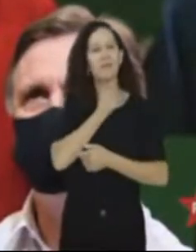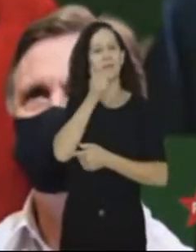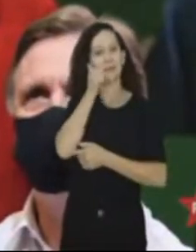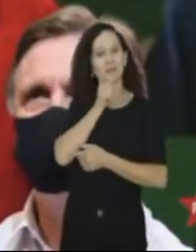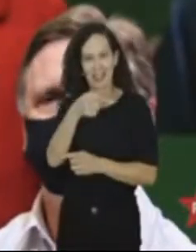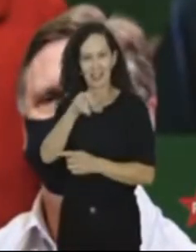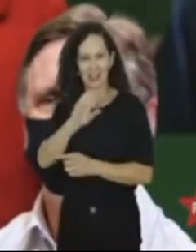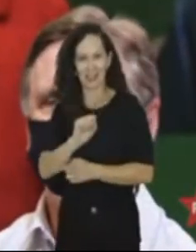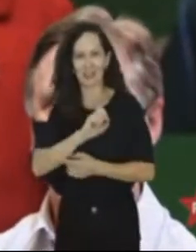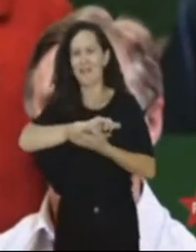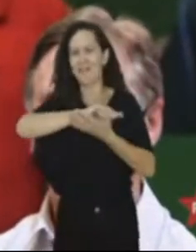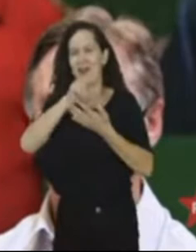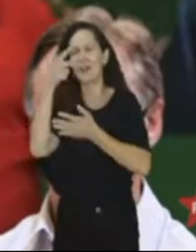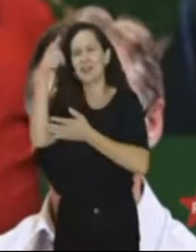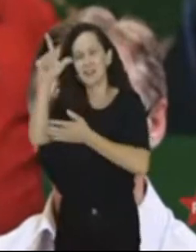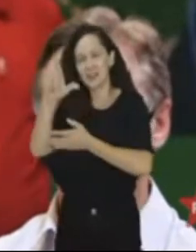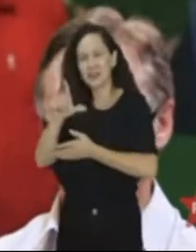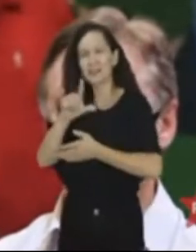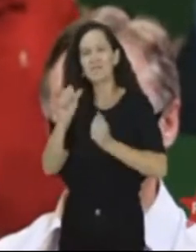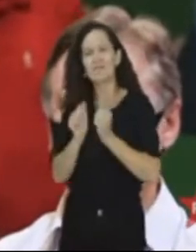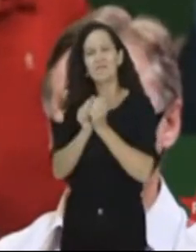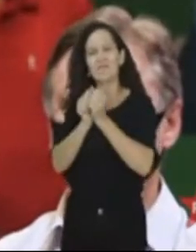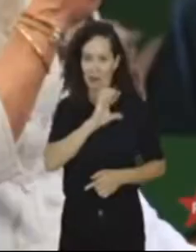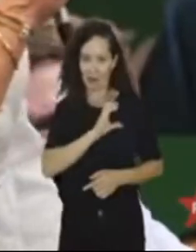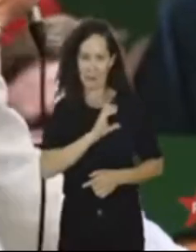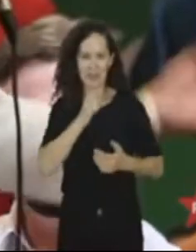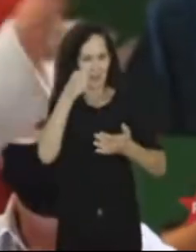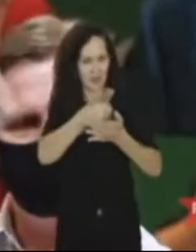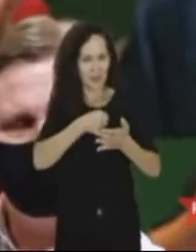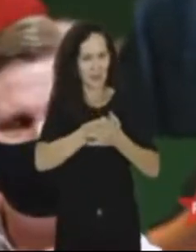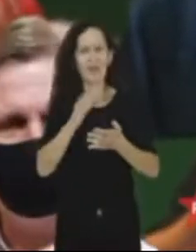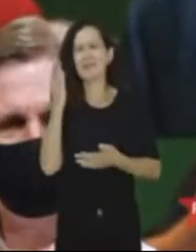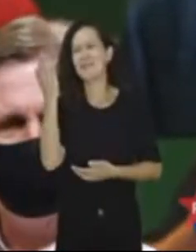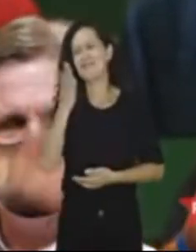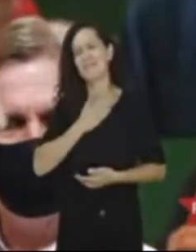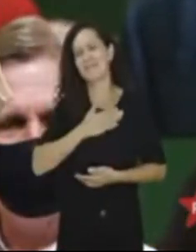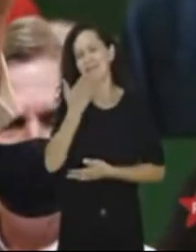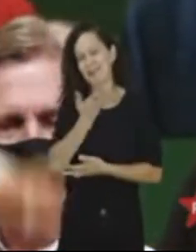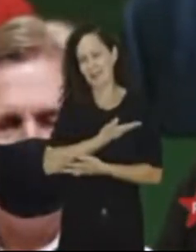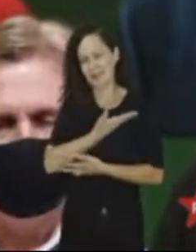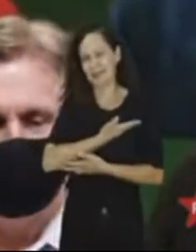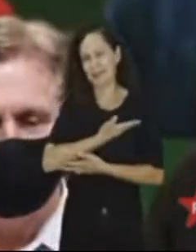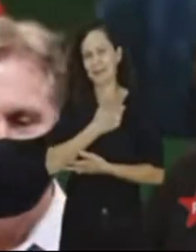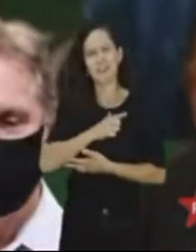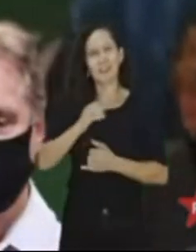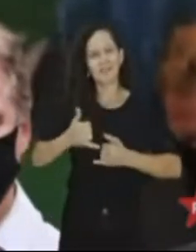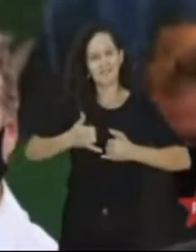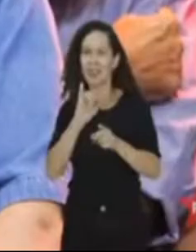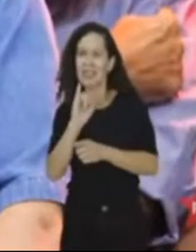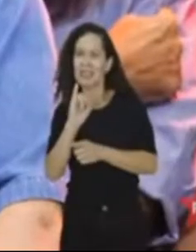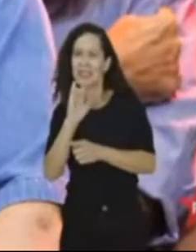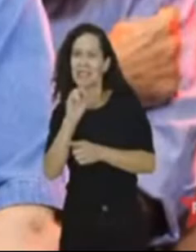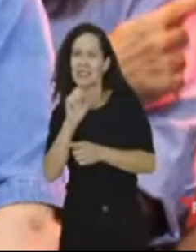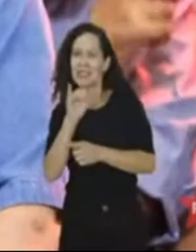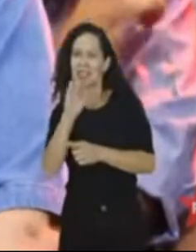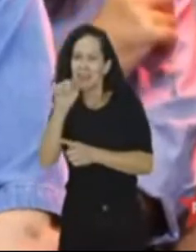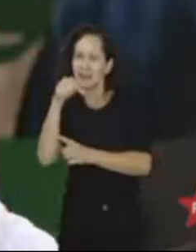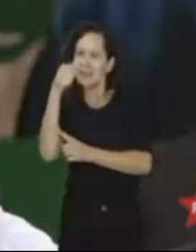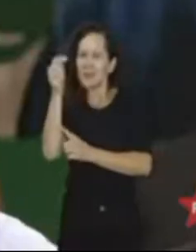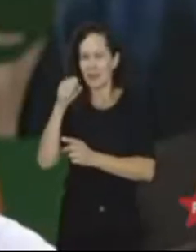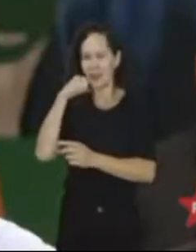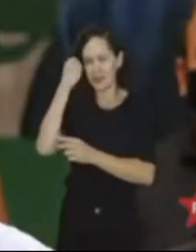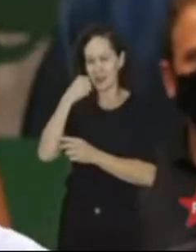receber, Requião, no Partido dos Trabalhadores. E eu tive o prazer de ser senadora com você. E como